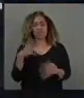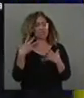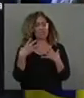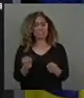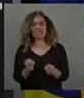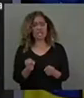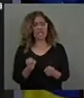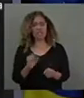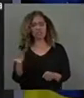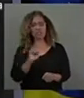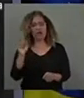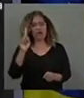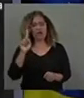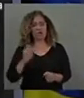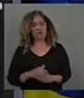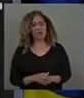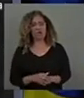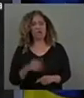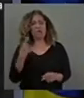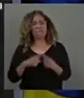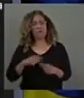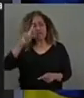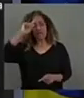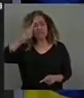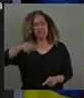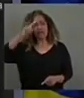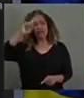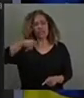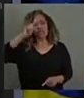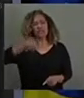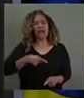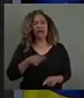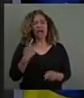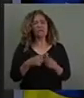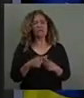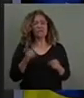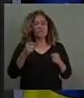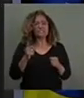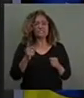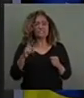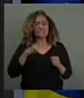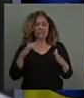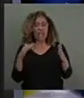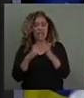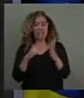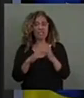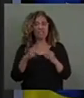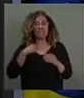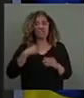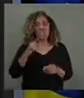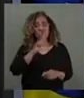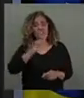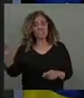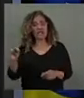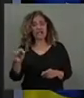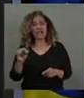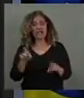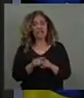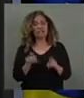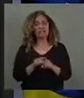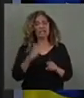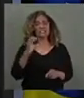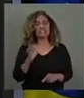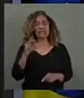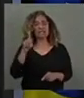vou afrouxar! Para que mandato se eu vou medir as palavras? Eu saí de uma CPMI que eu implorei